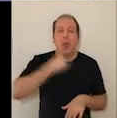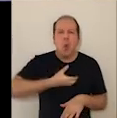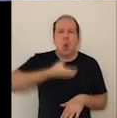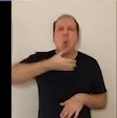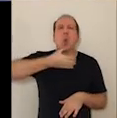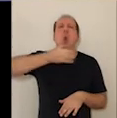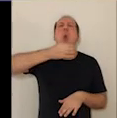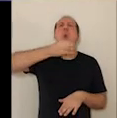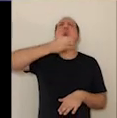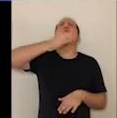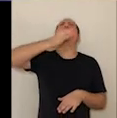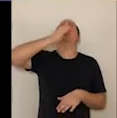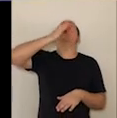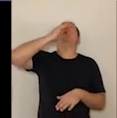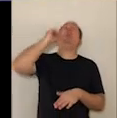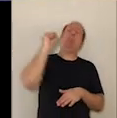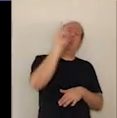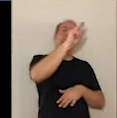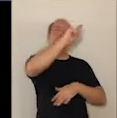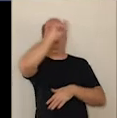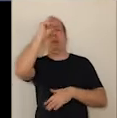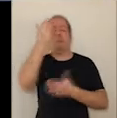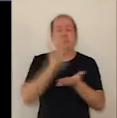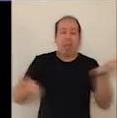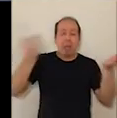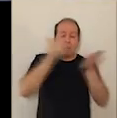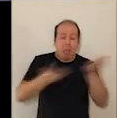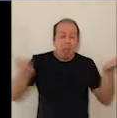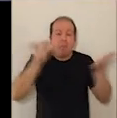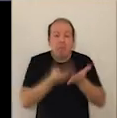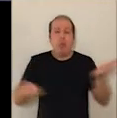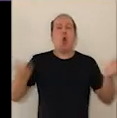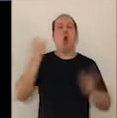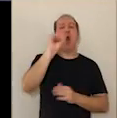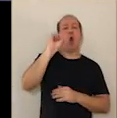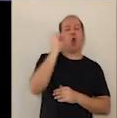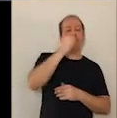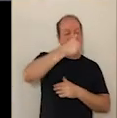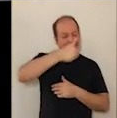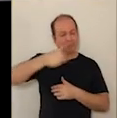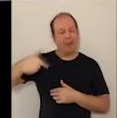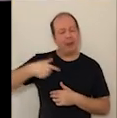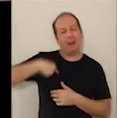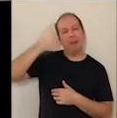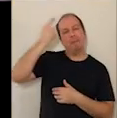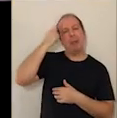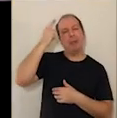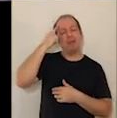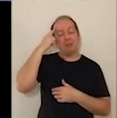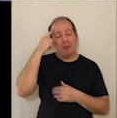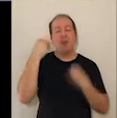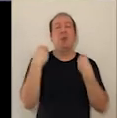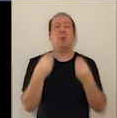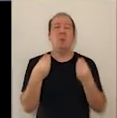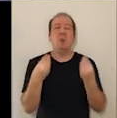os humanos, malfarejam e perdem o juízo. Faz 8 semanas que vive às minhas custas,